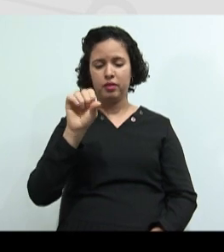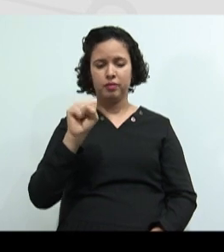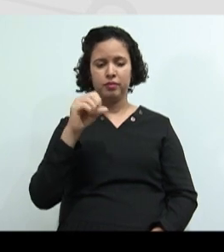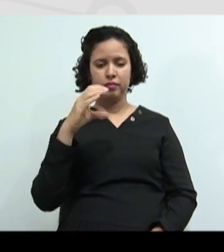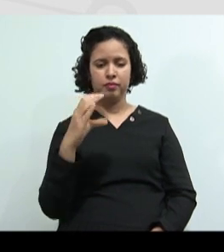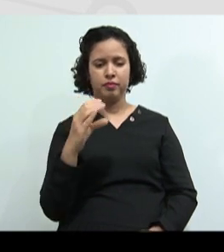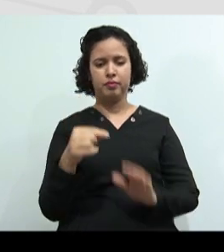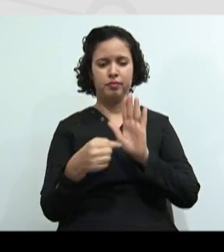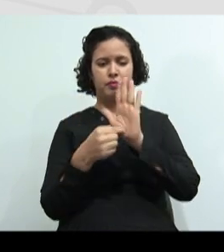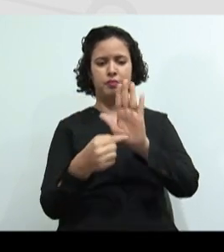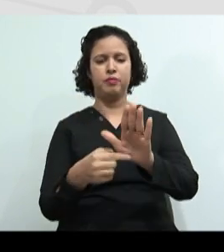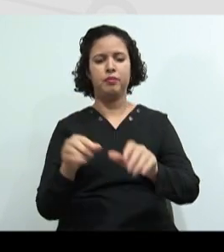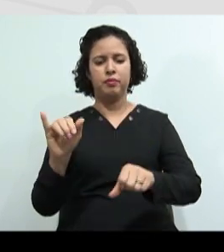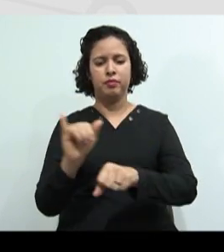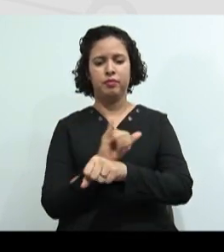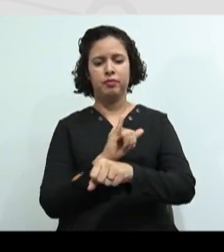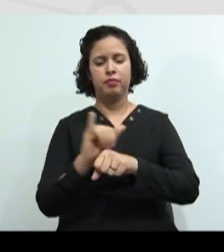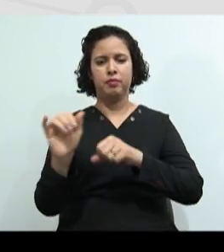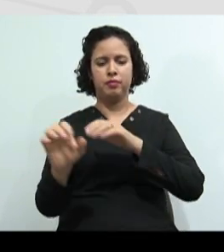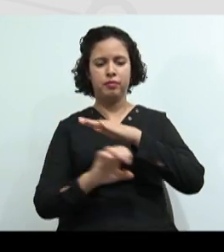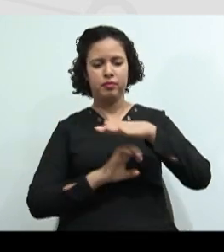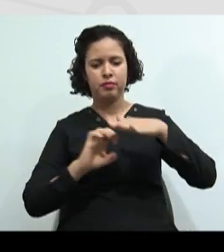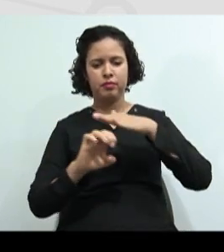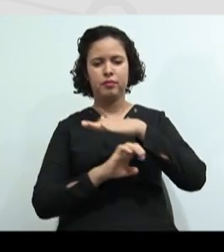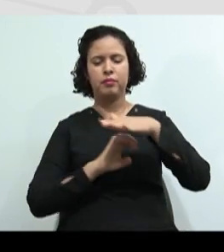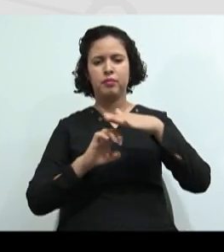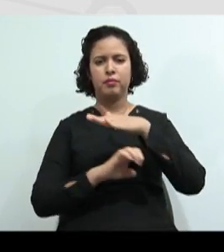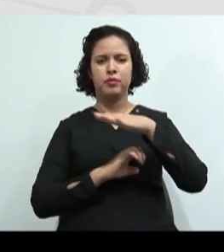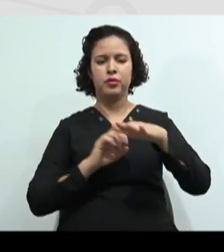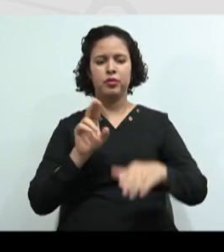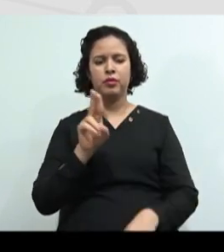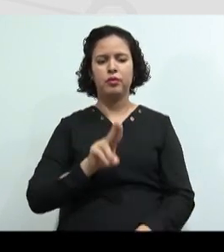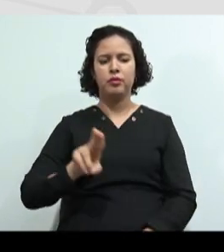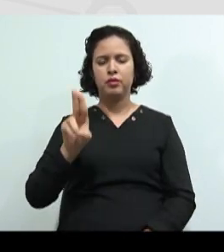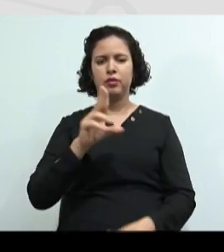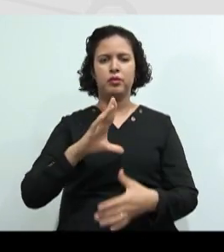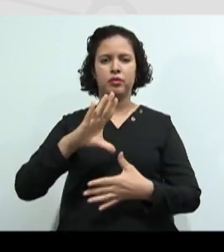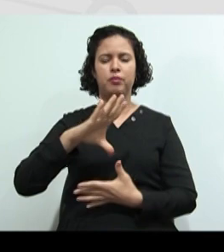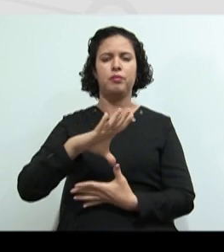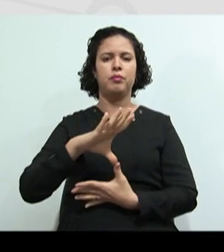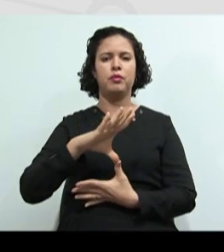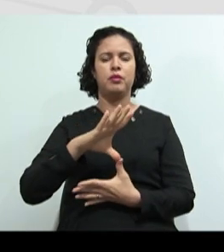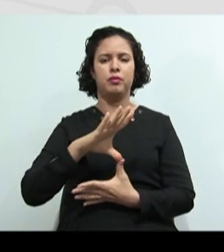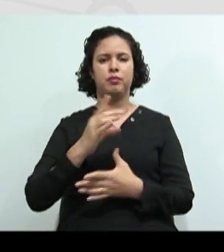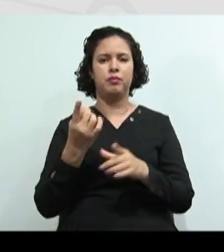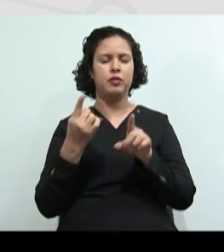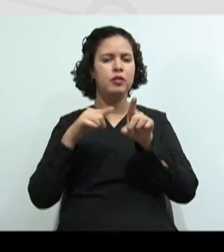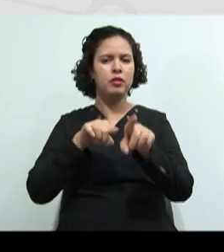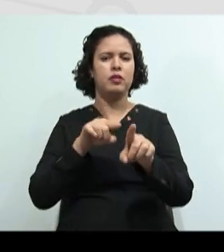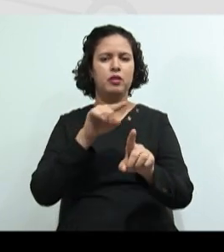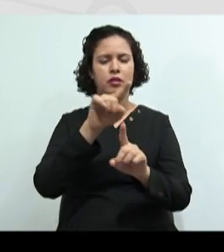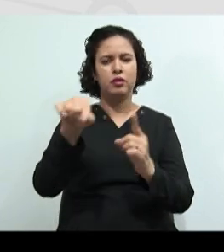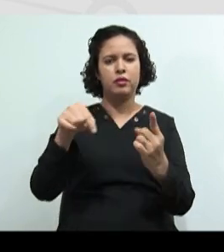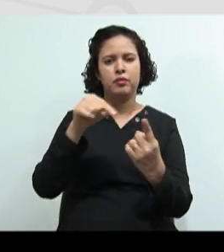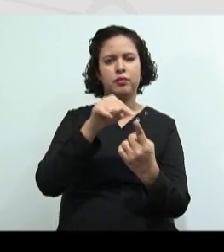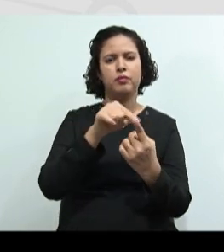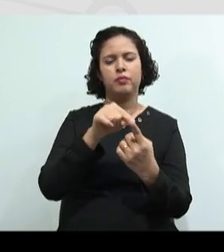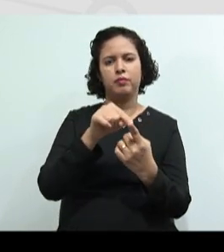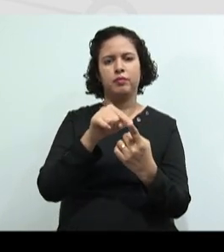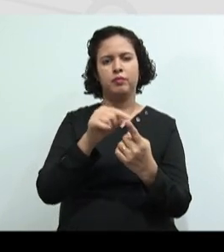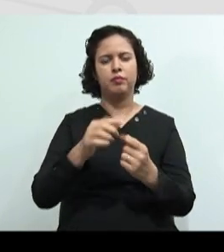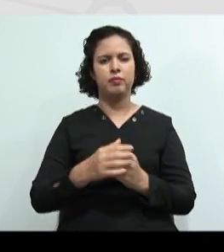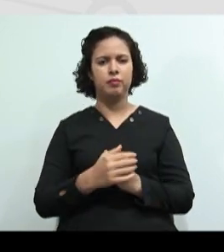as estratégicas das organizações através de um mapa alinhado aos objetivos e medidas de